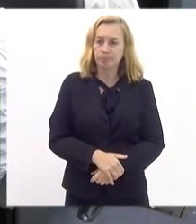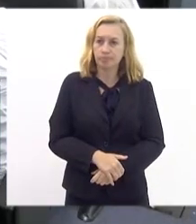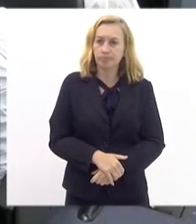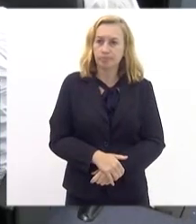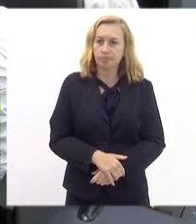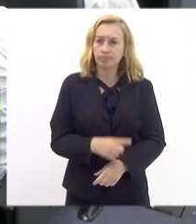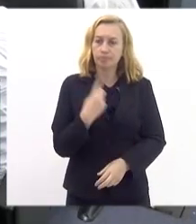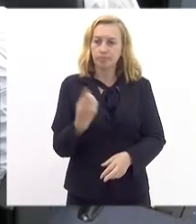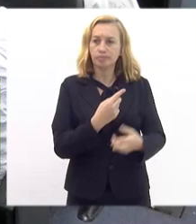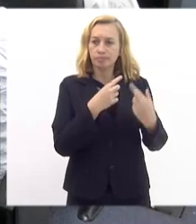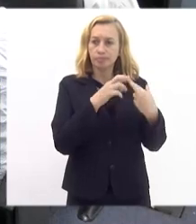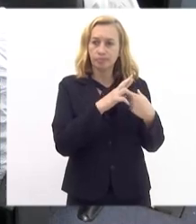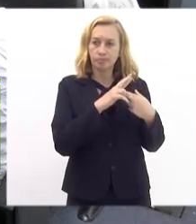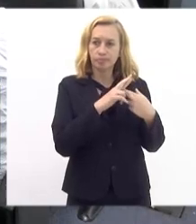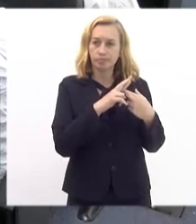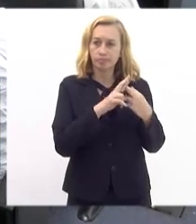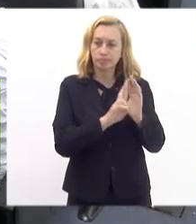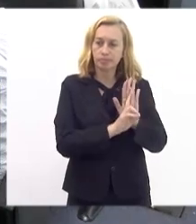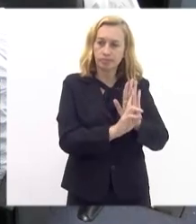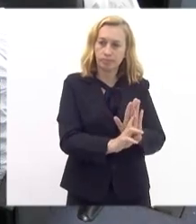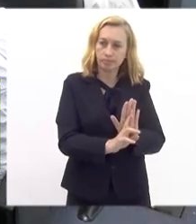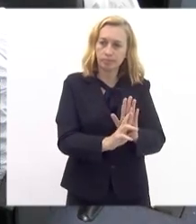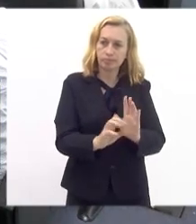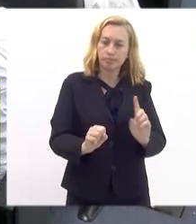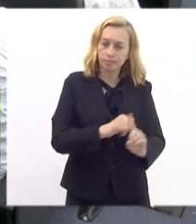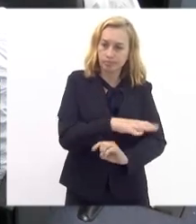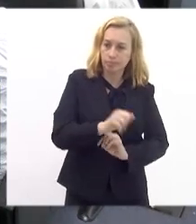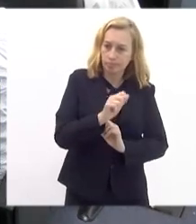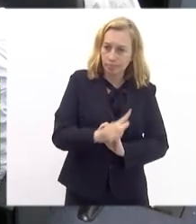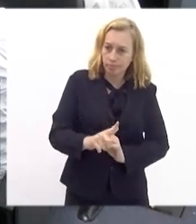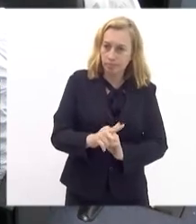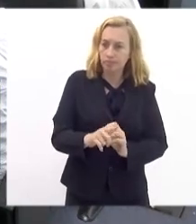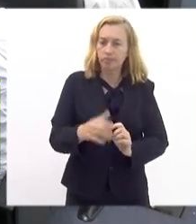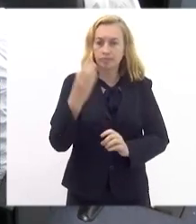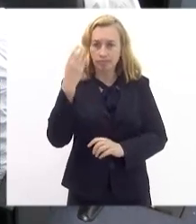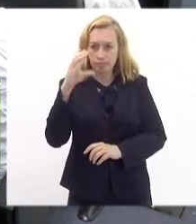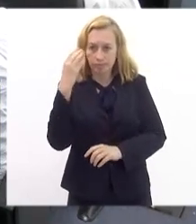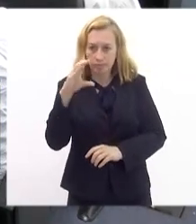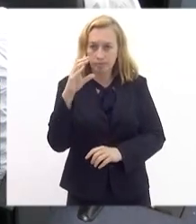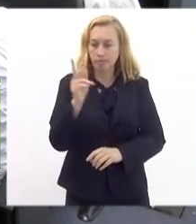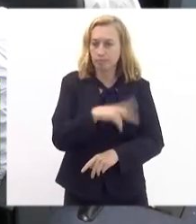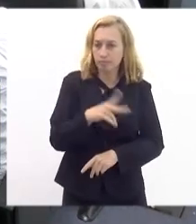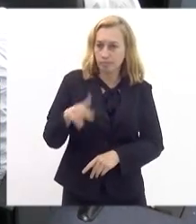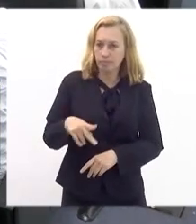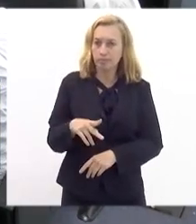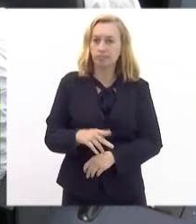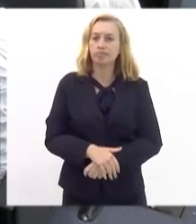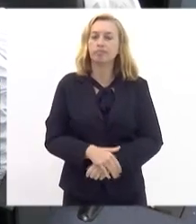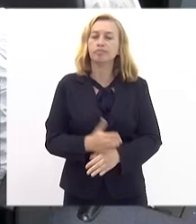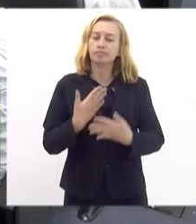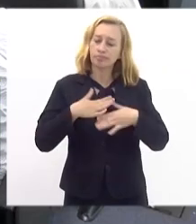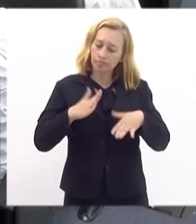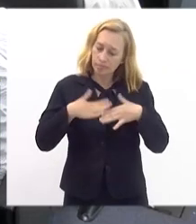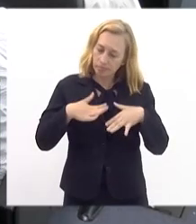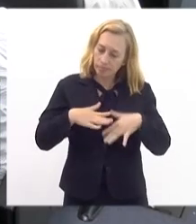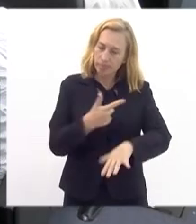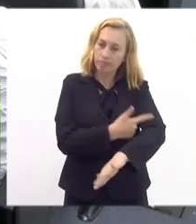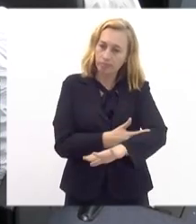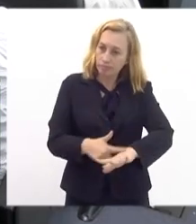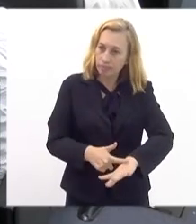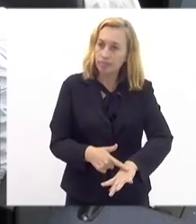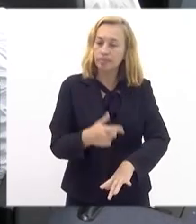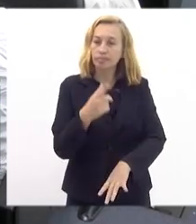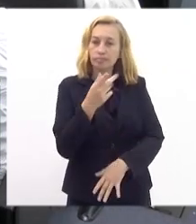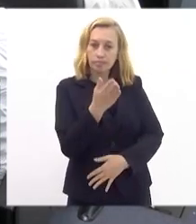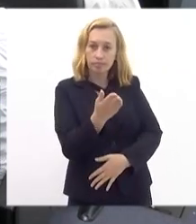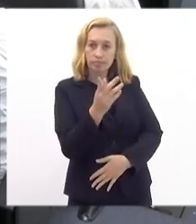aos nossos representantes estão aqui da sociedade civil tem cientista Professor acalmar os ânimos vou pedir para